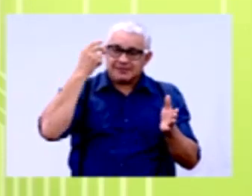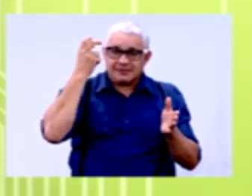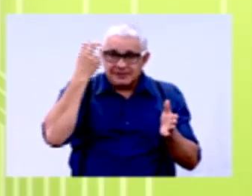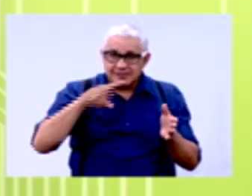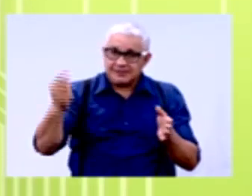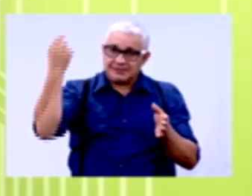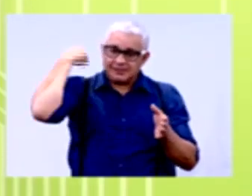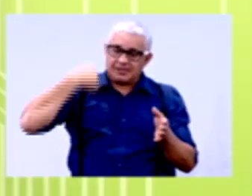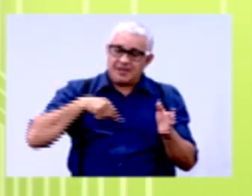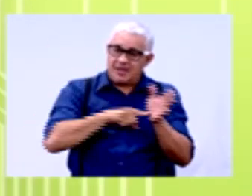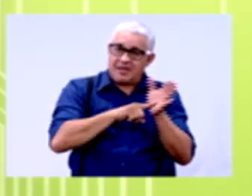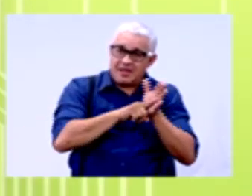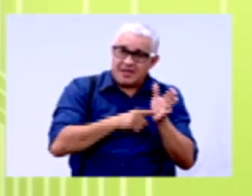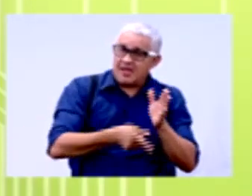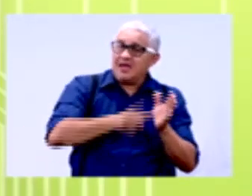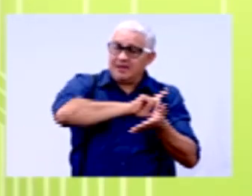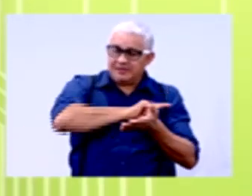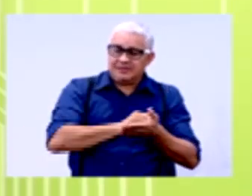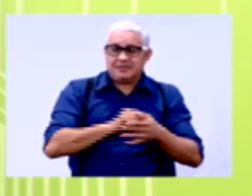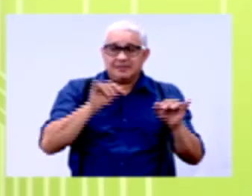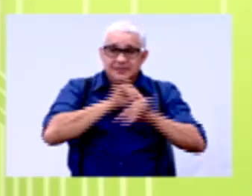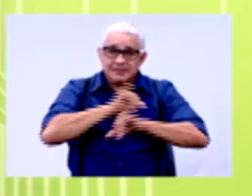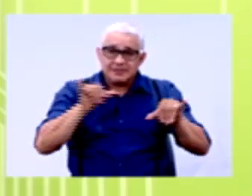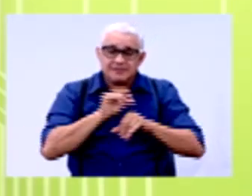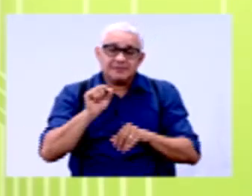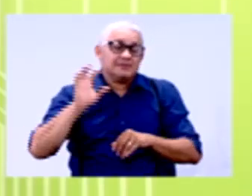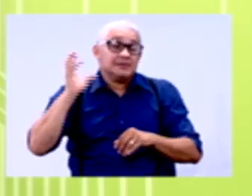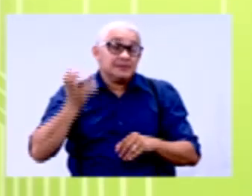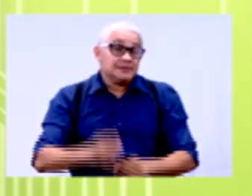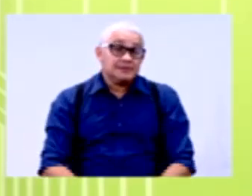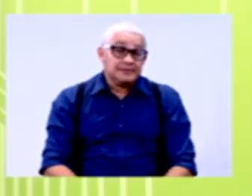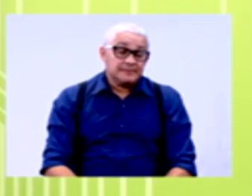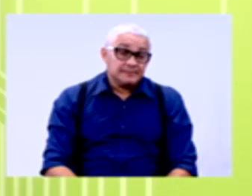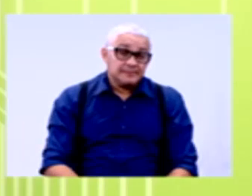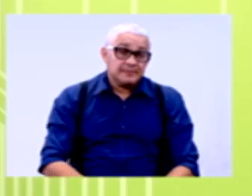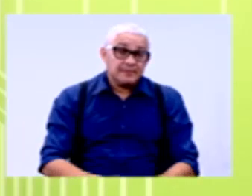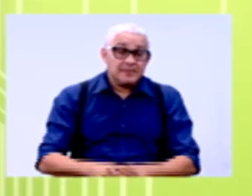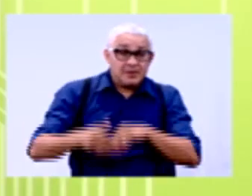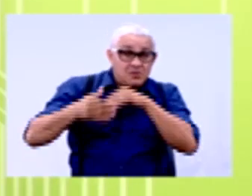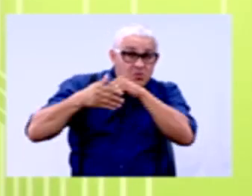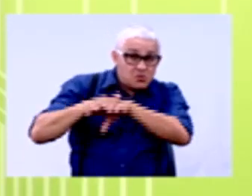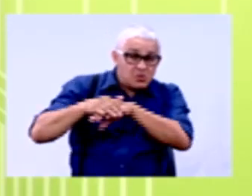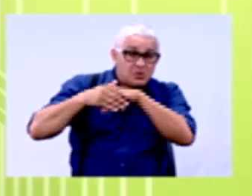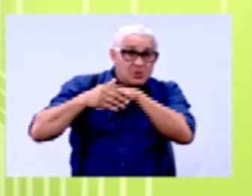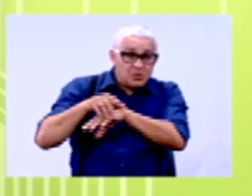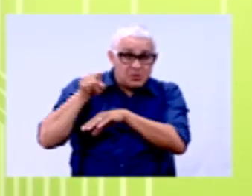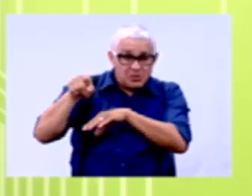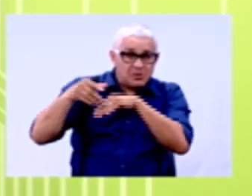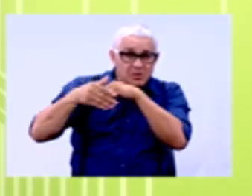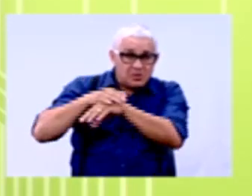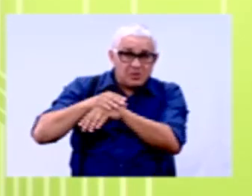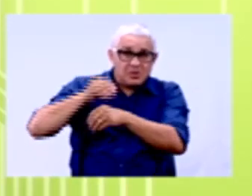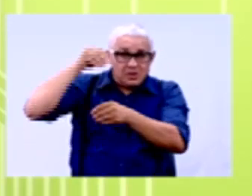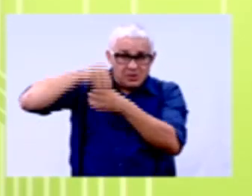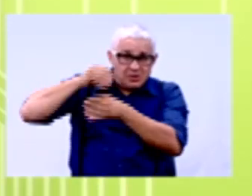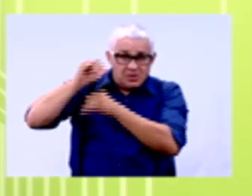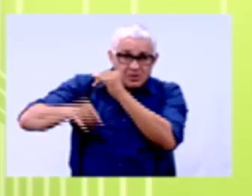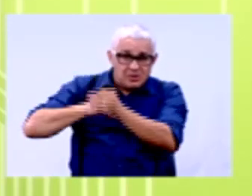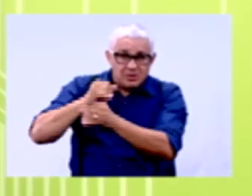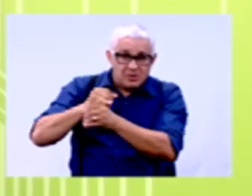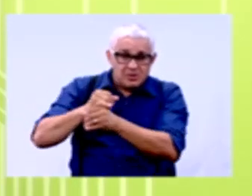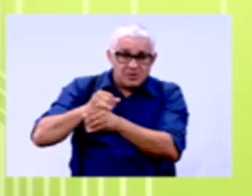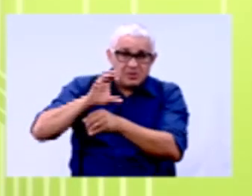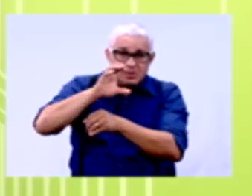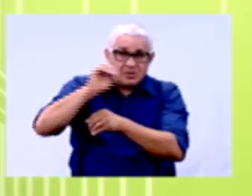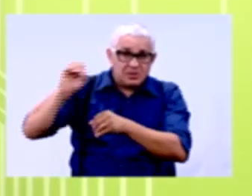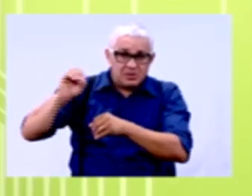atrás, certo? Então essas informações, o que aconteceu? Elas foram armazenadas dentro do seu navegador por meio de cookies,